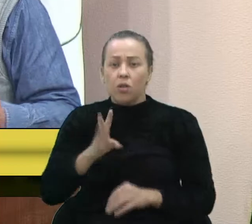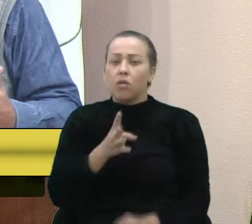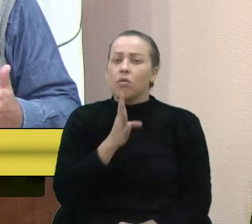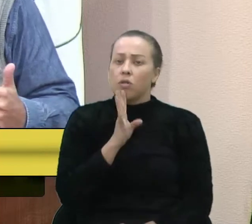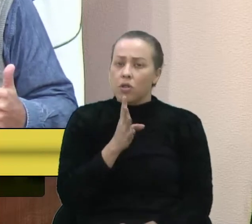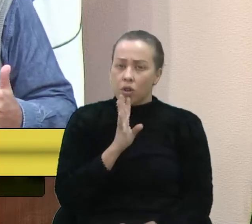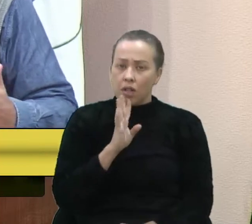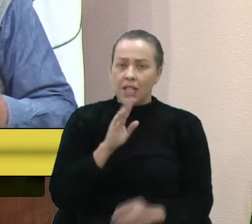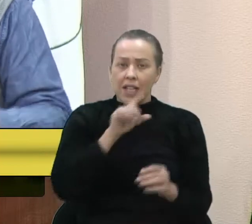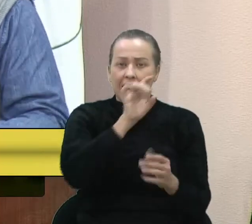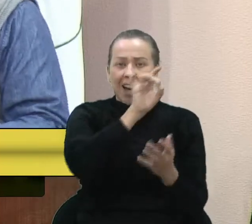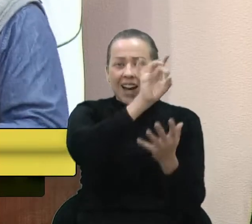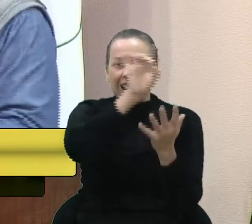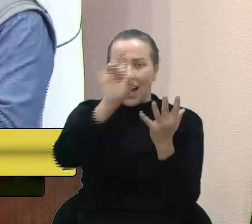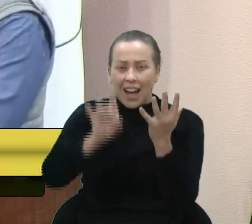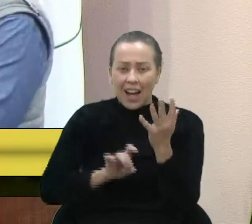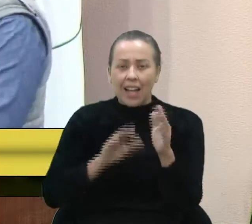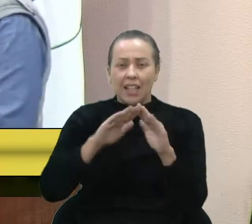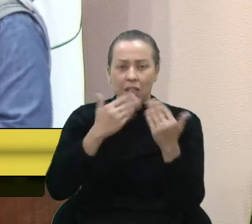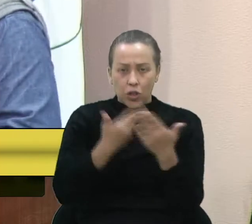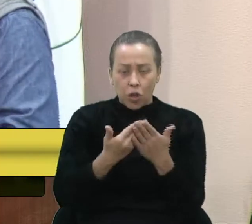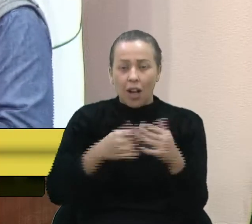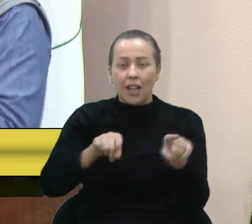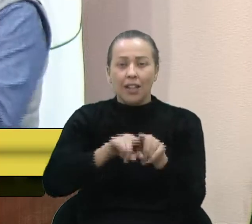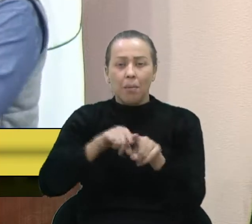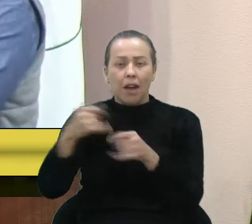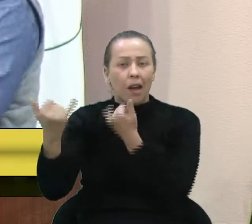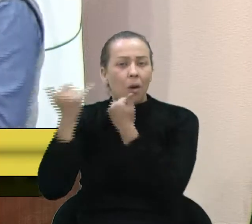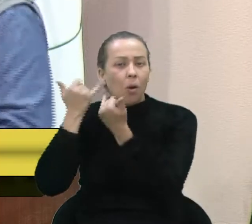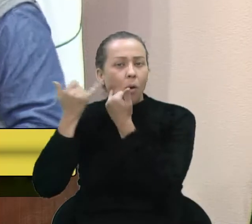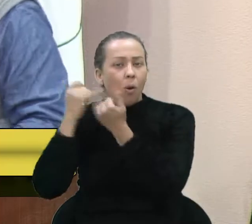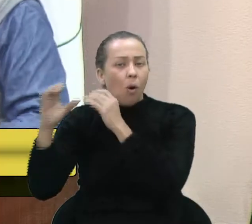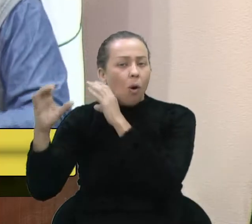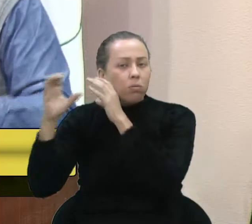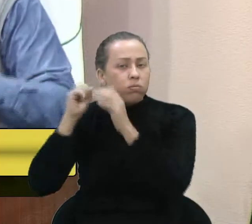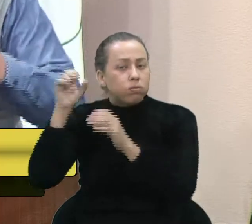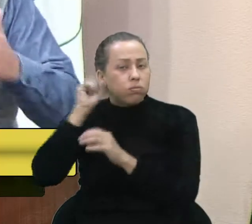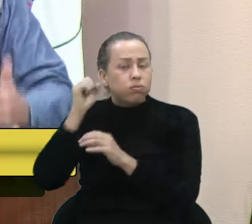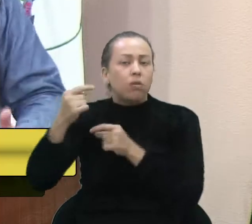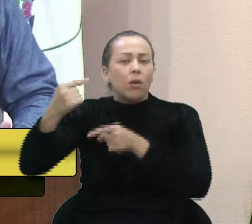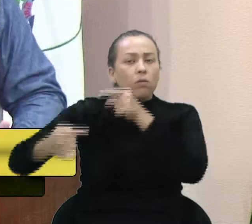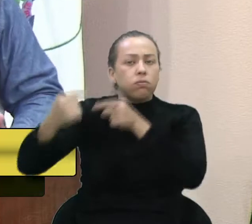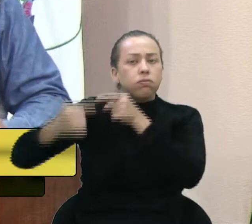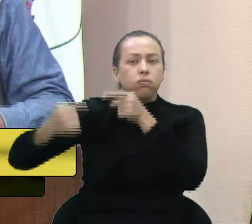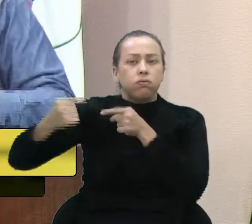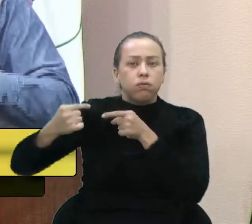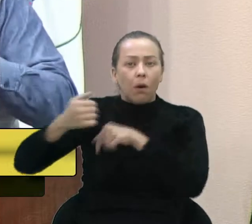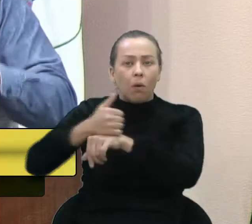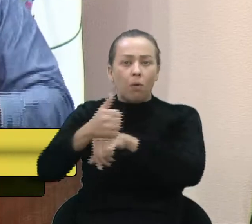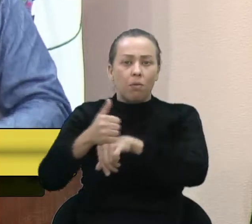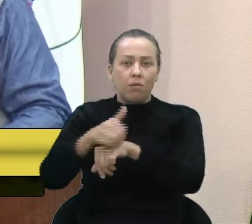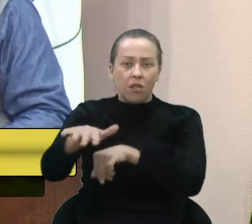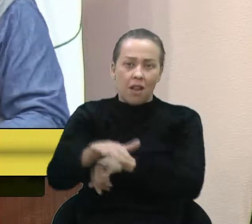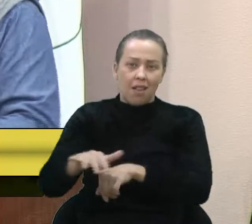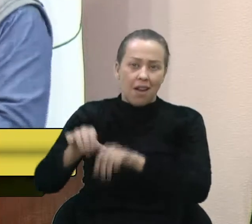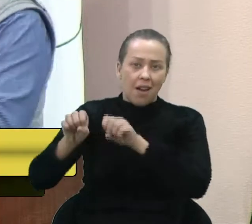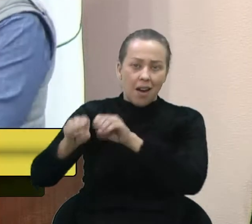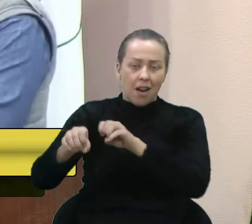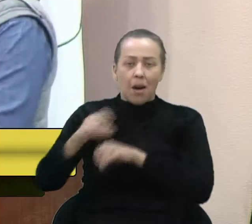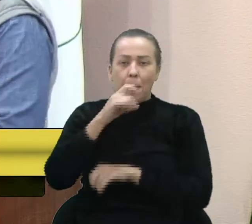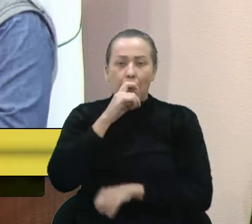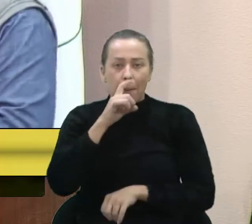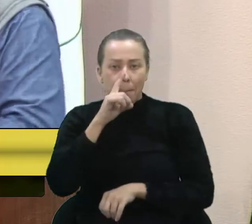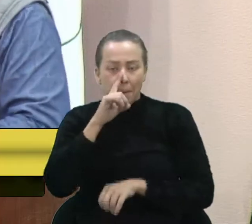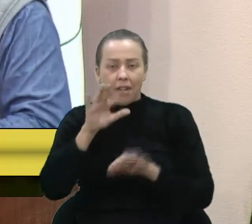conhecendo as escolas, mas ao mesmo tempo ouvindo, discutindo com os profissionais da educação, com os